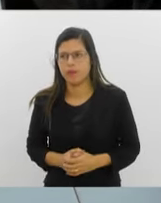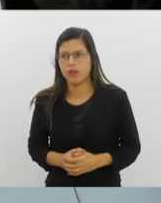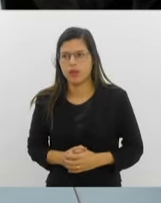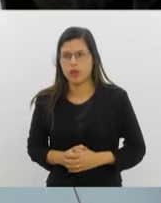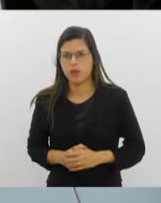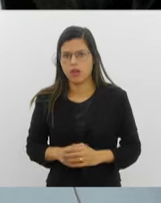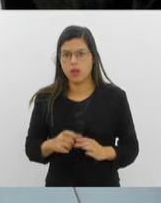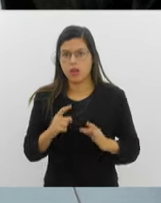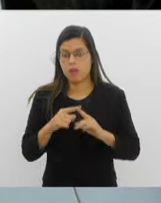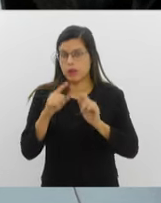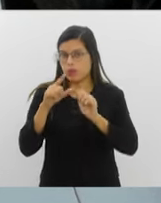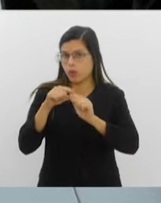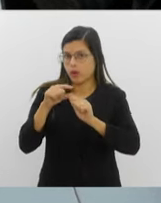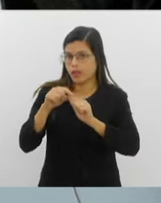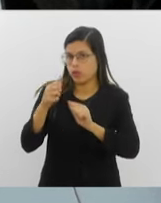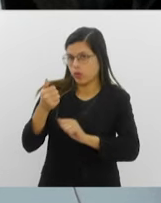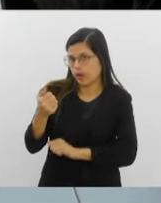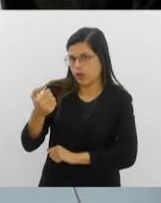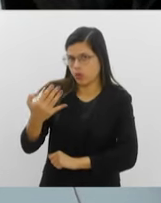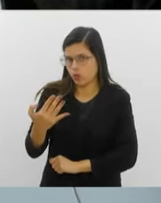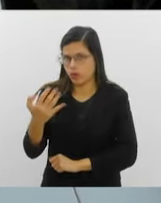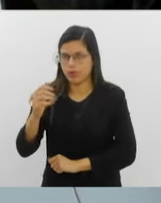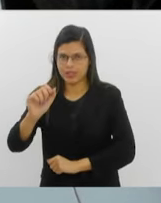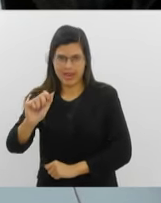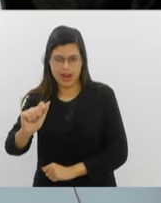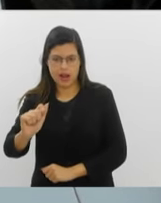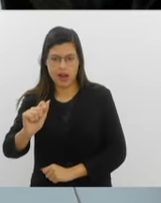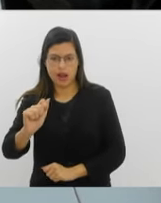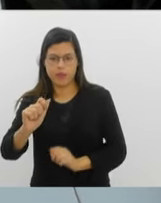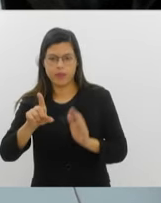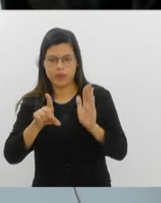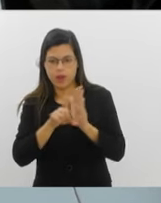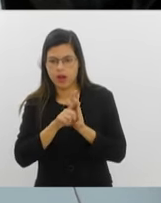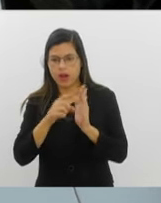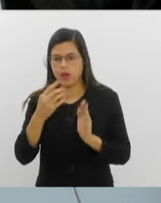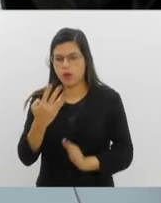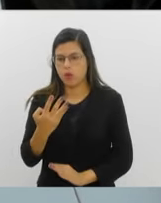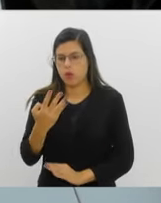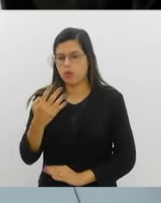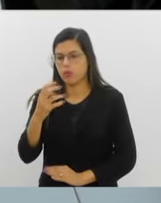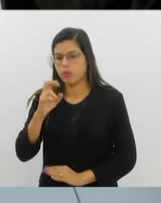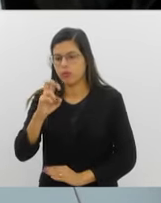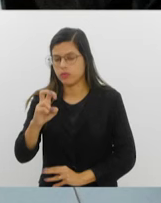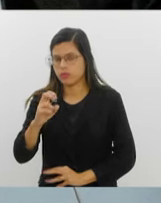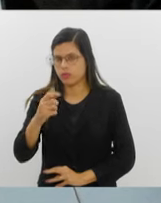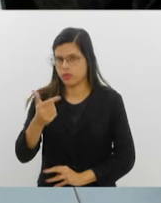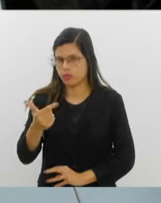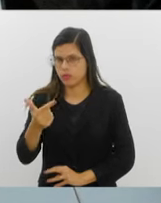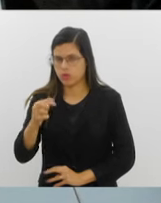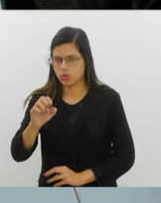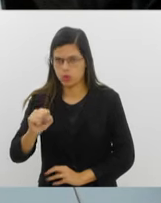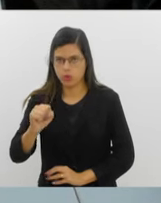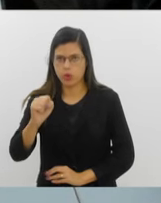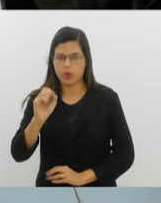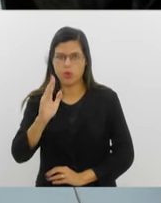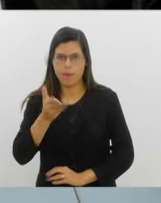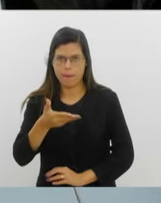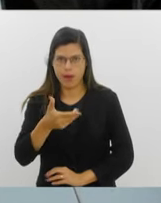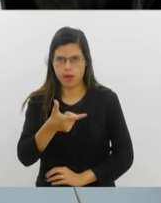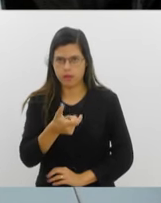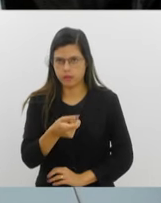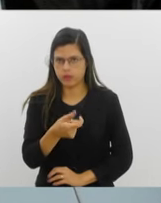o artigo 14A da Lei Estadual 4528 4.528 de